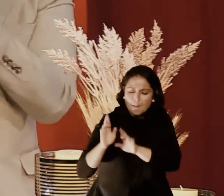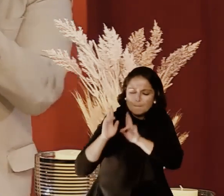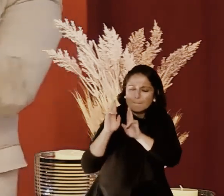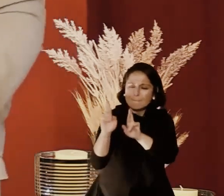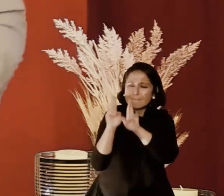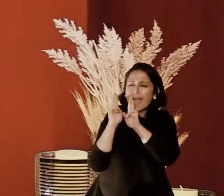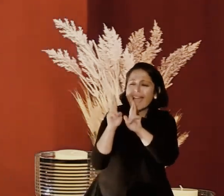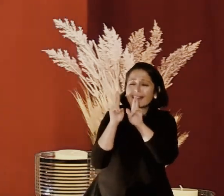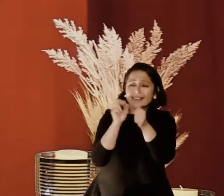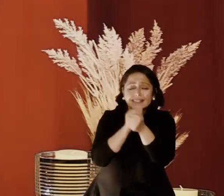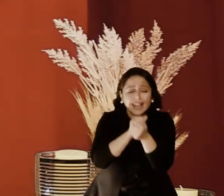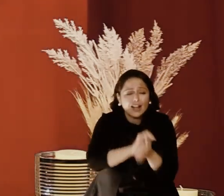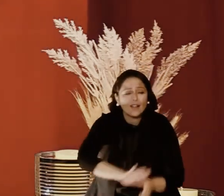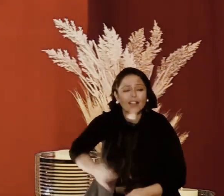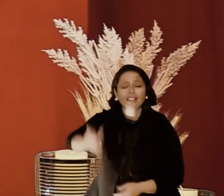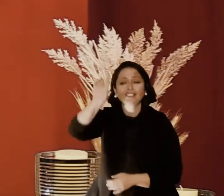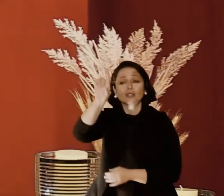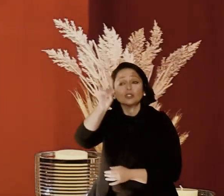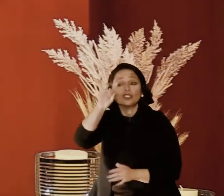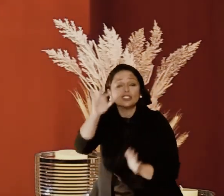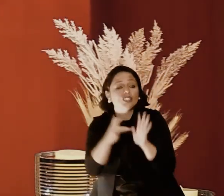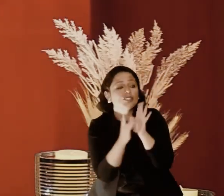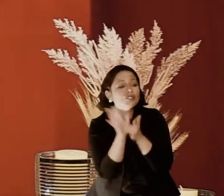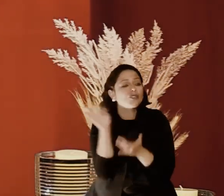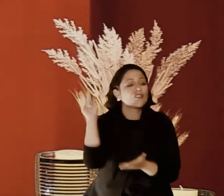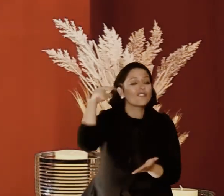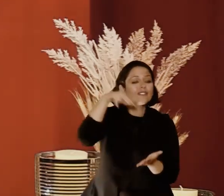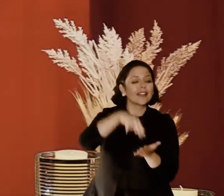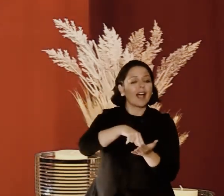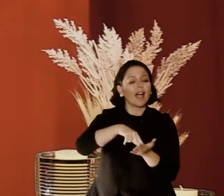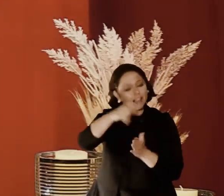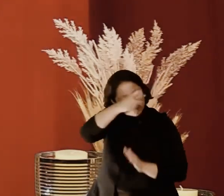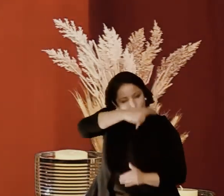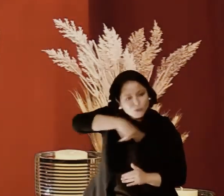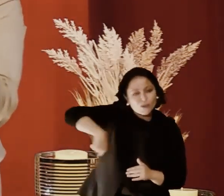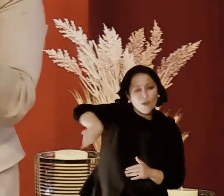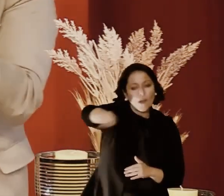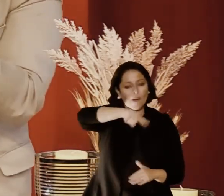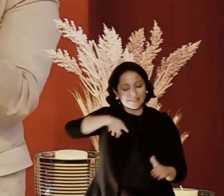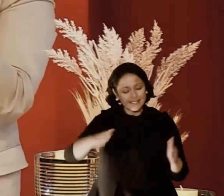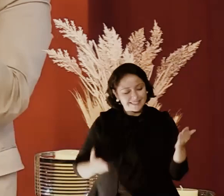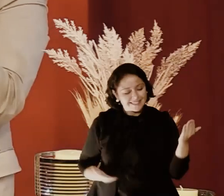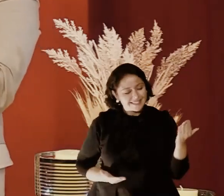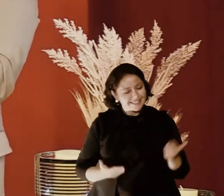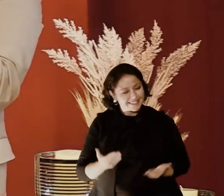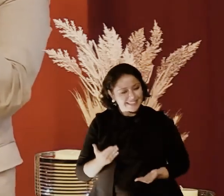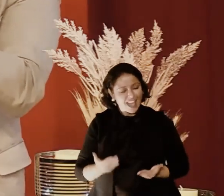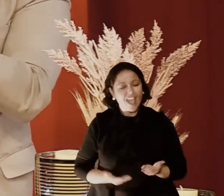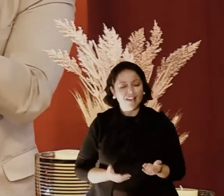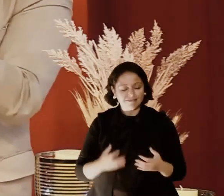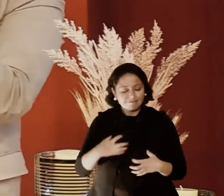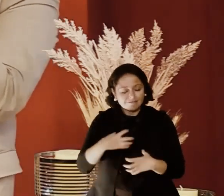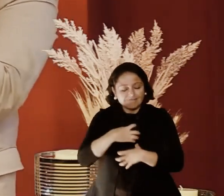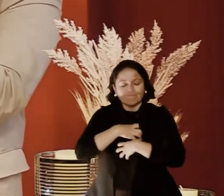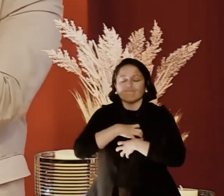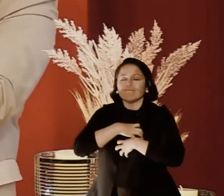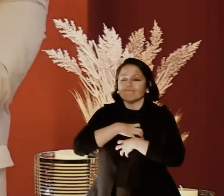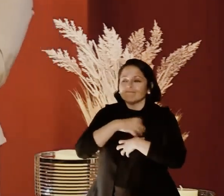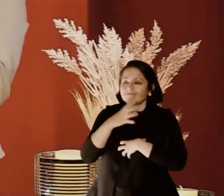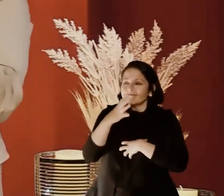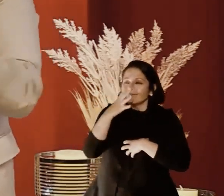esperança da glória, na esperança do dia que ele virá, firmados, nós podemos vislumbrar, nós